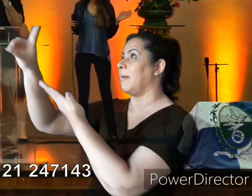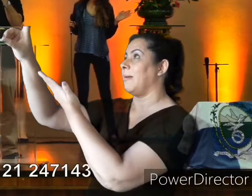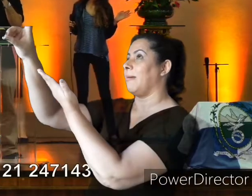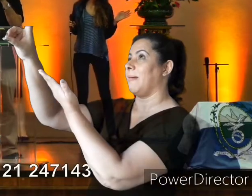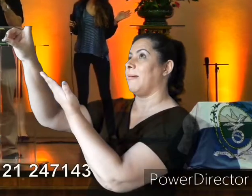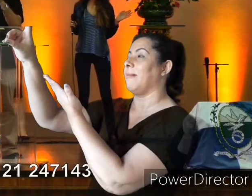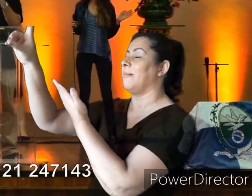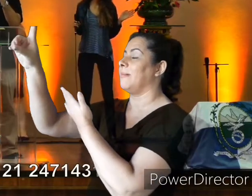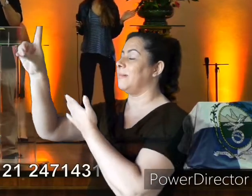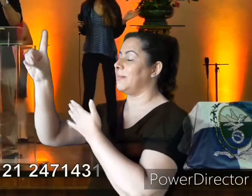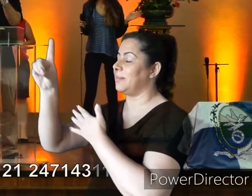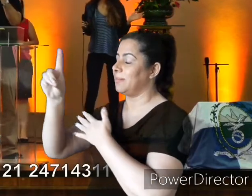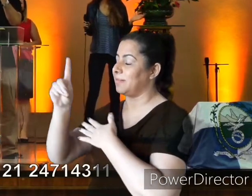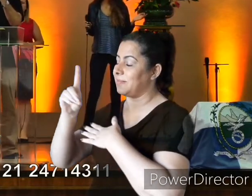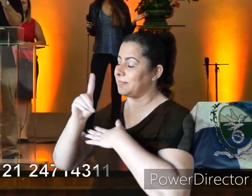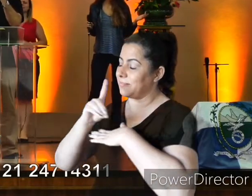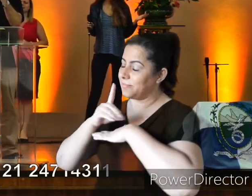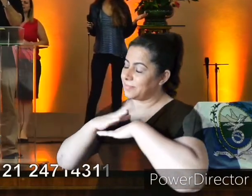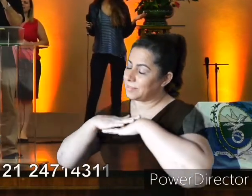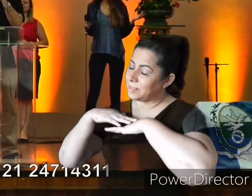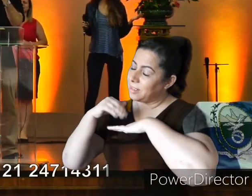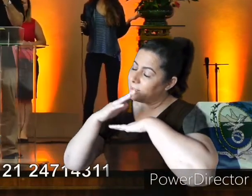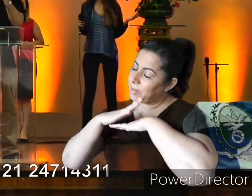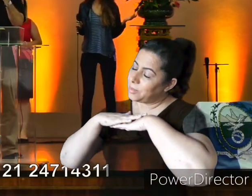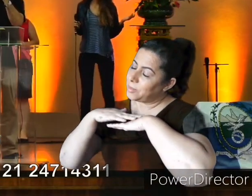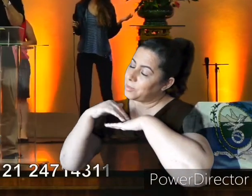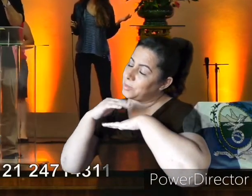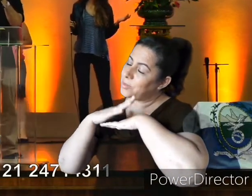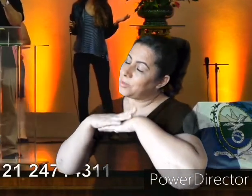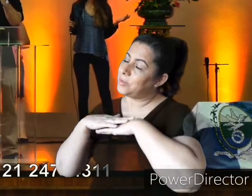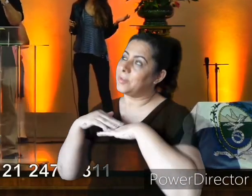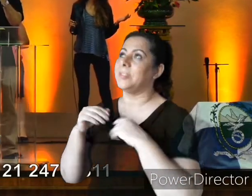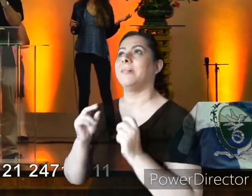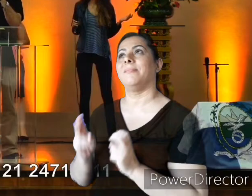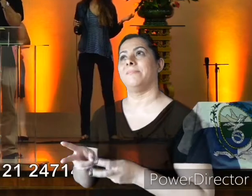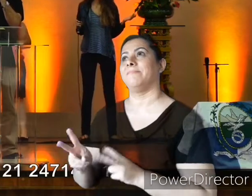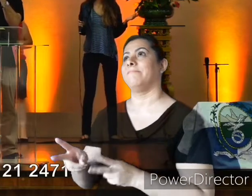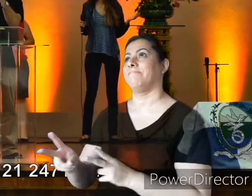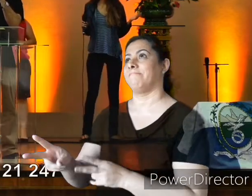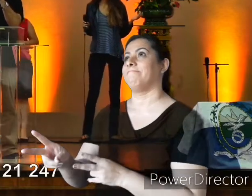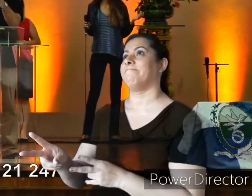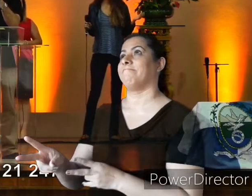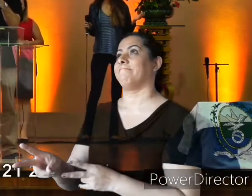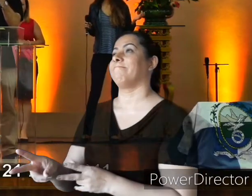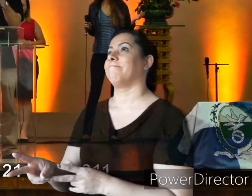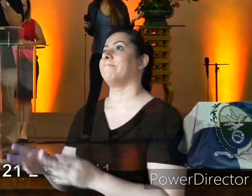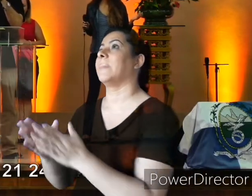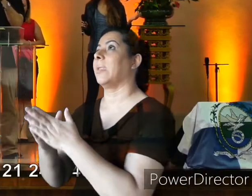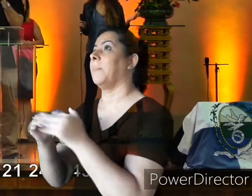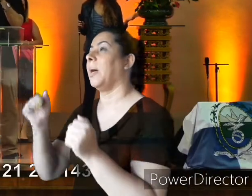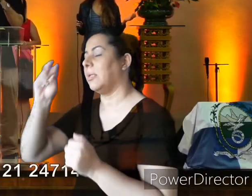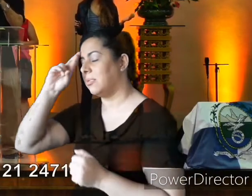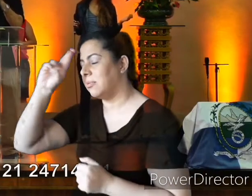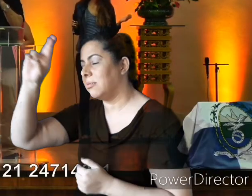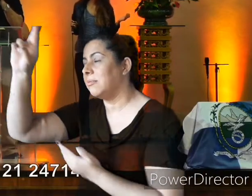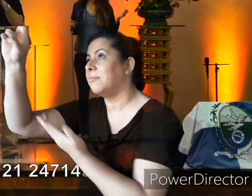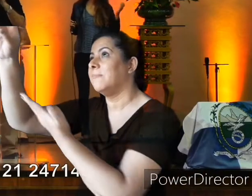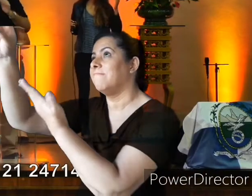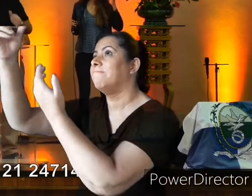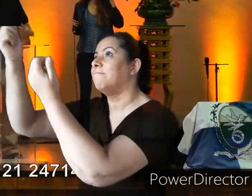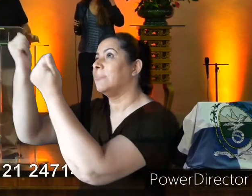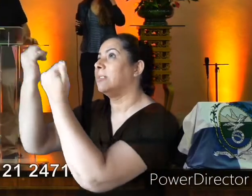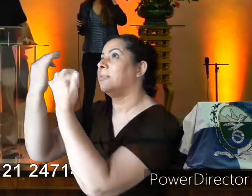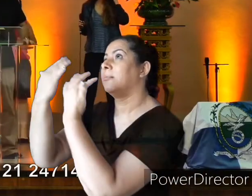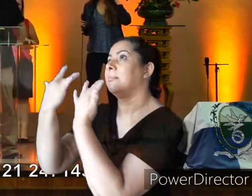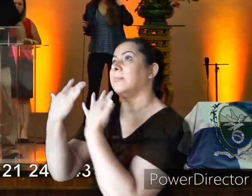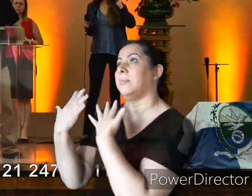sobre mim nesse momento a unção, o óleo, e me faz transbordar com teu Espírito